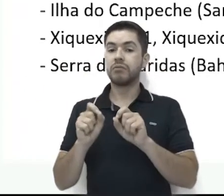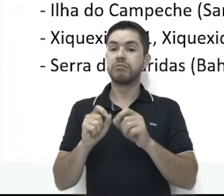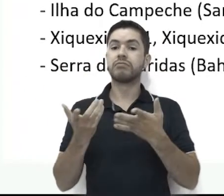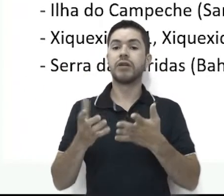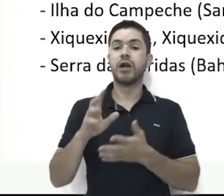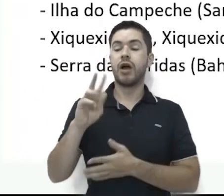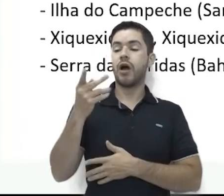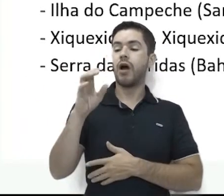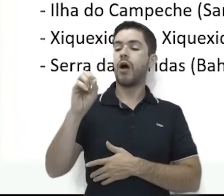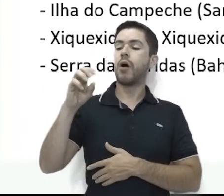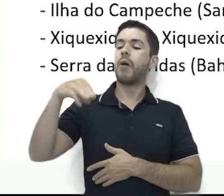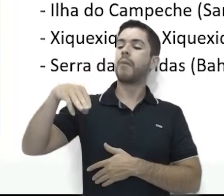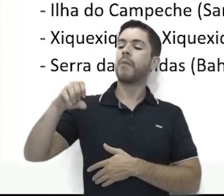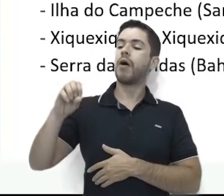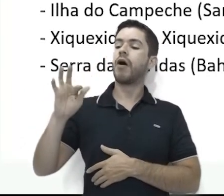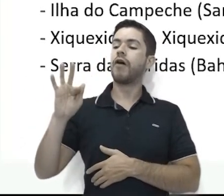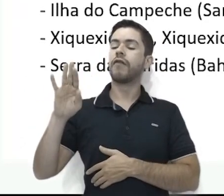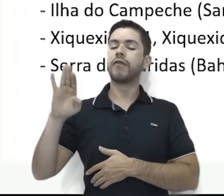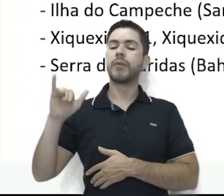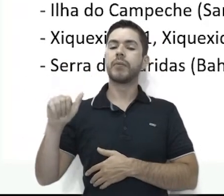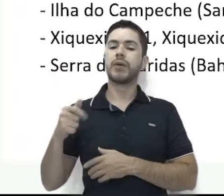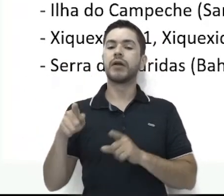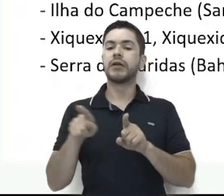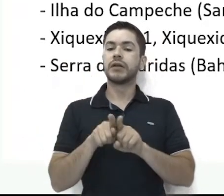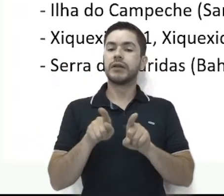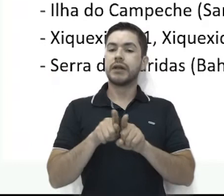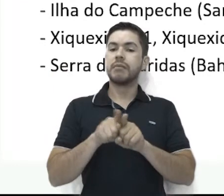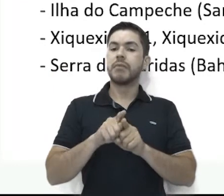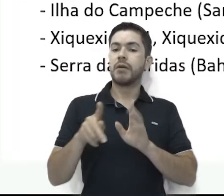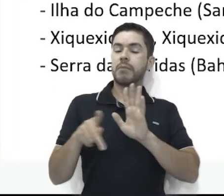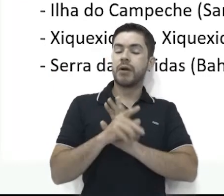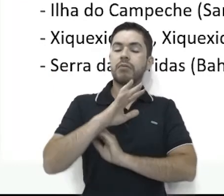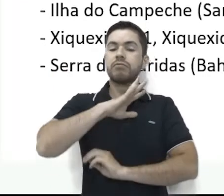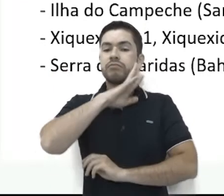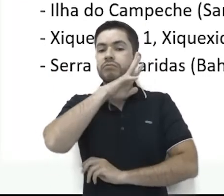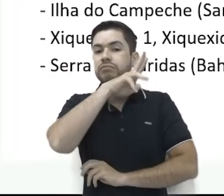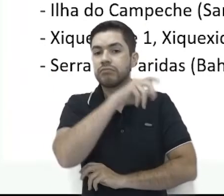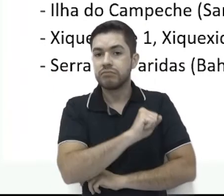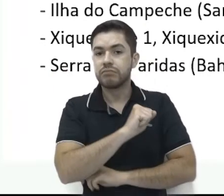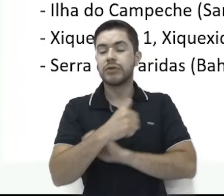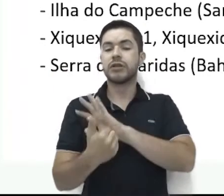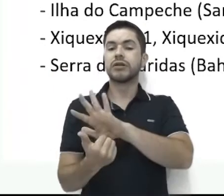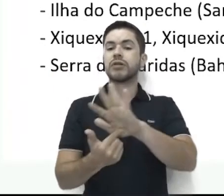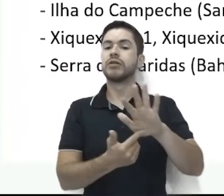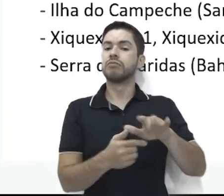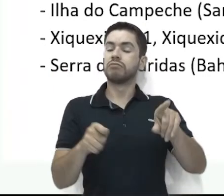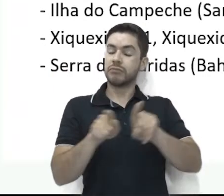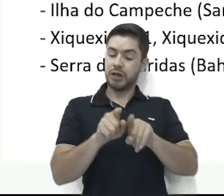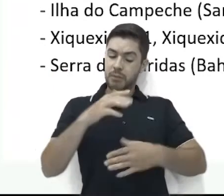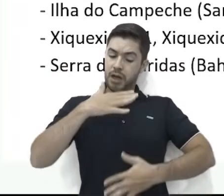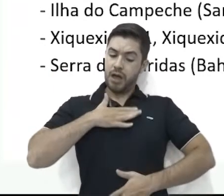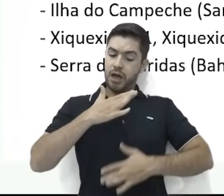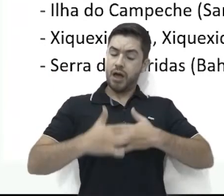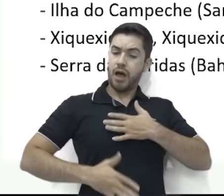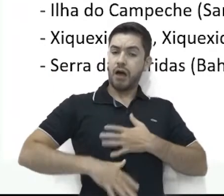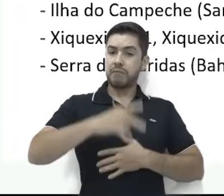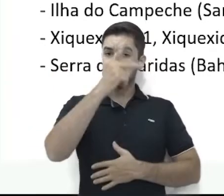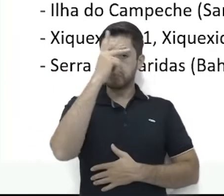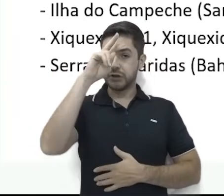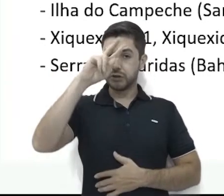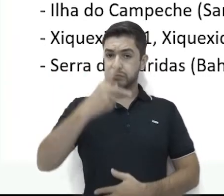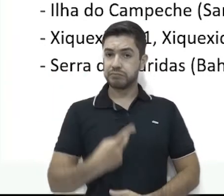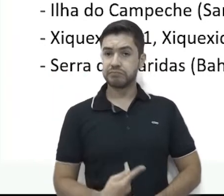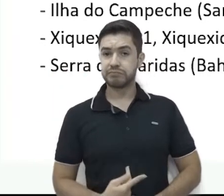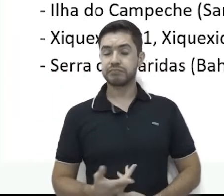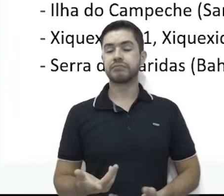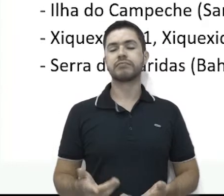zoomórfica, pois representava os animais, e antropomórfica, por conta que representava figuras humanas, e pelos símbolos que